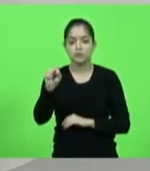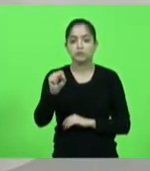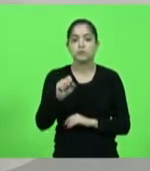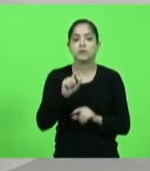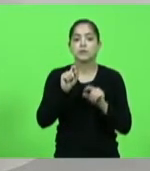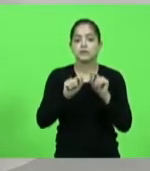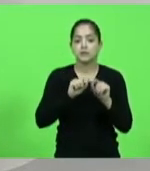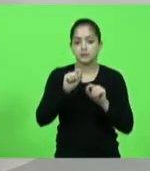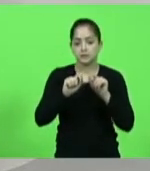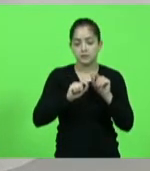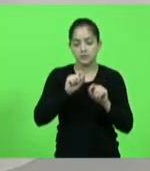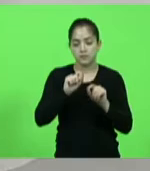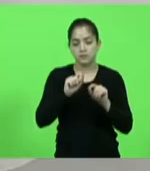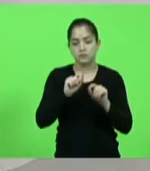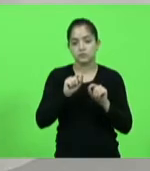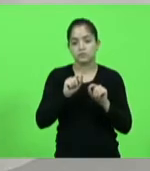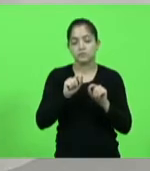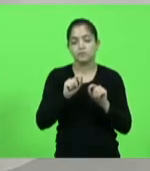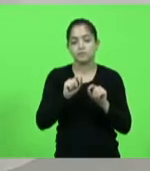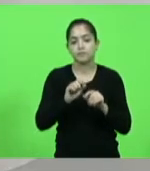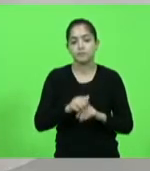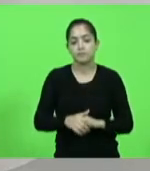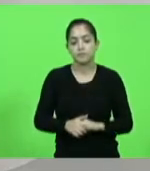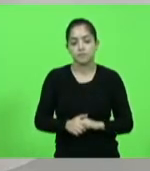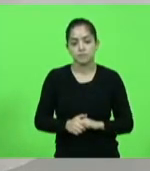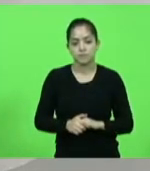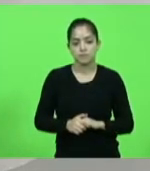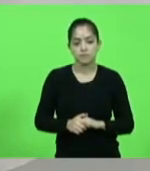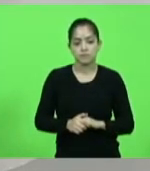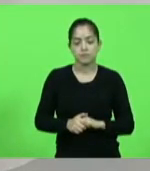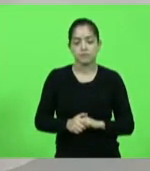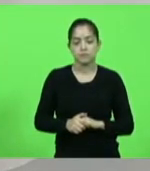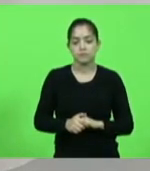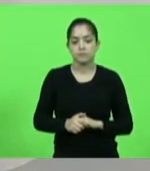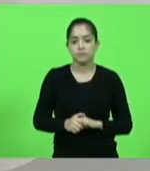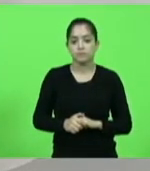entende que a nossa